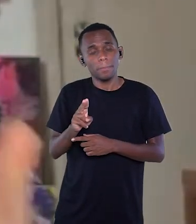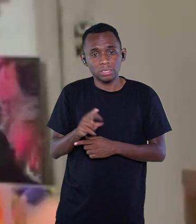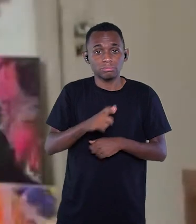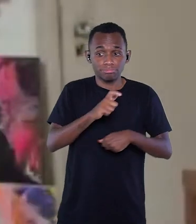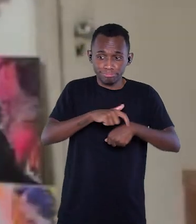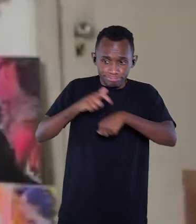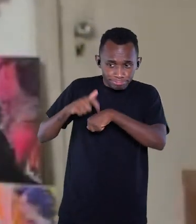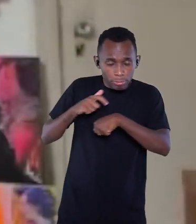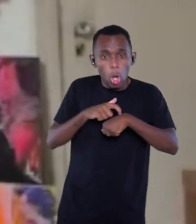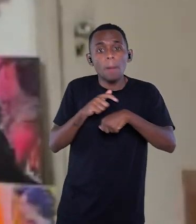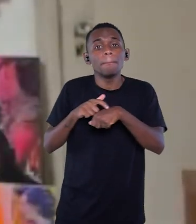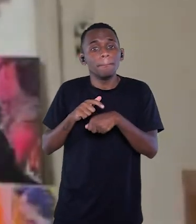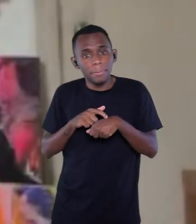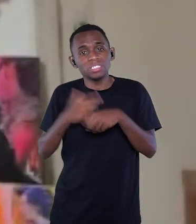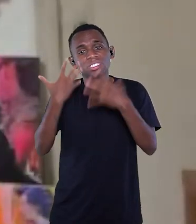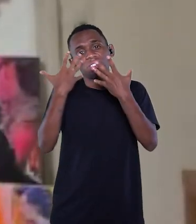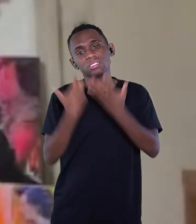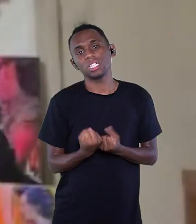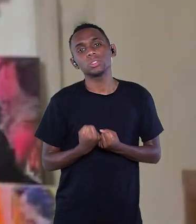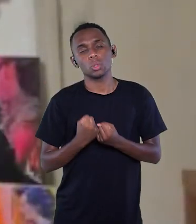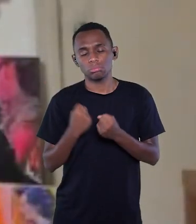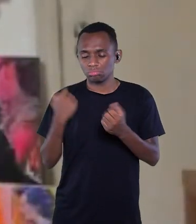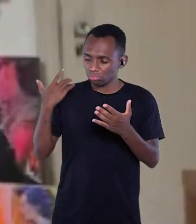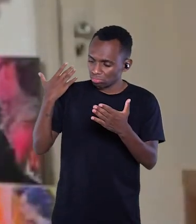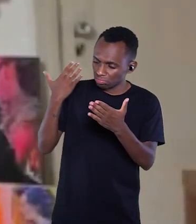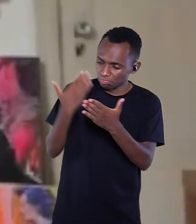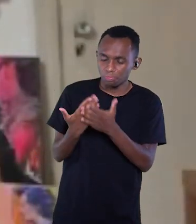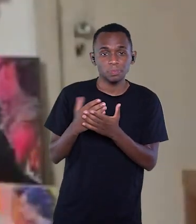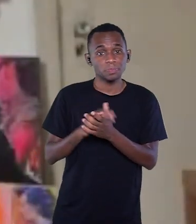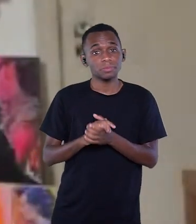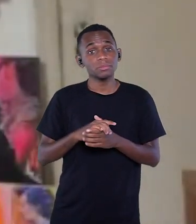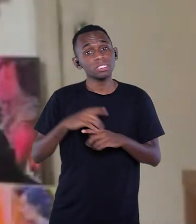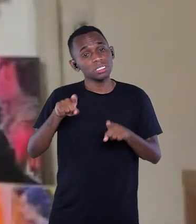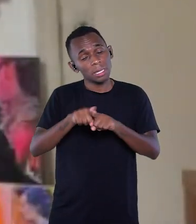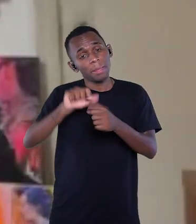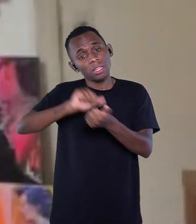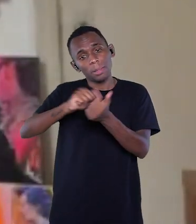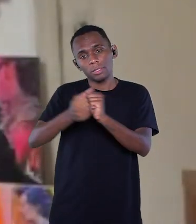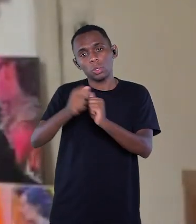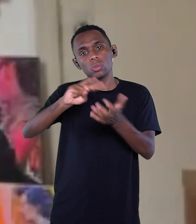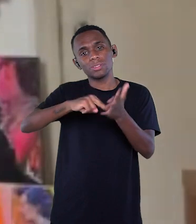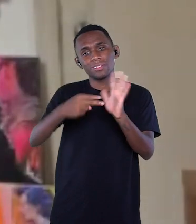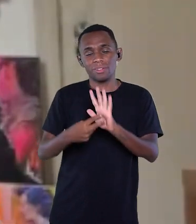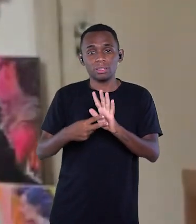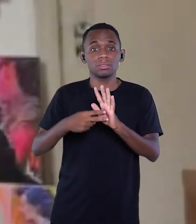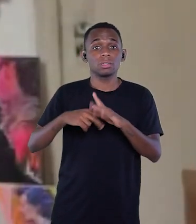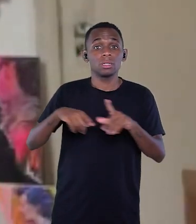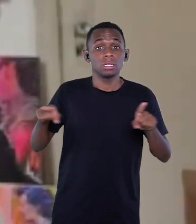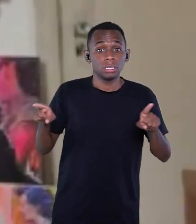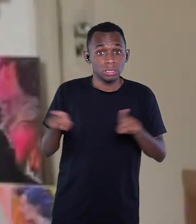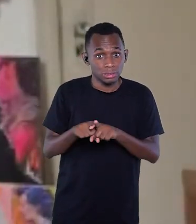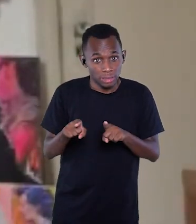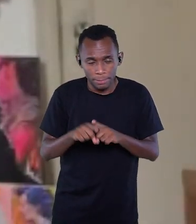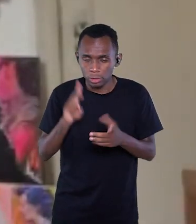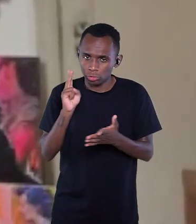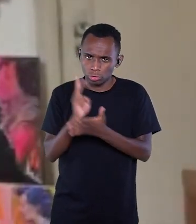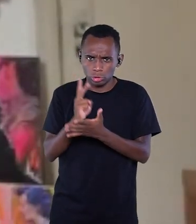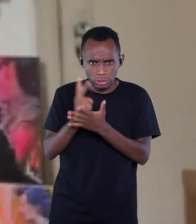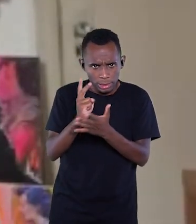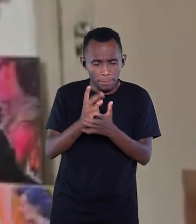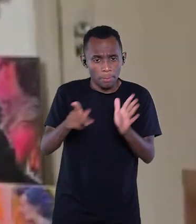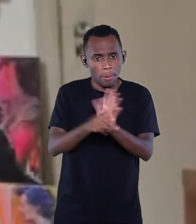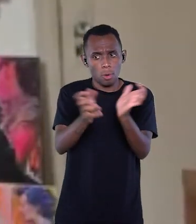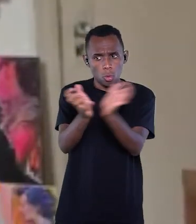algum momento, também aceitou, enfim, e ressignificou, né? Mas e também não foi o que sempre identificou